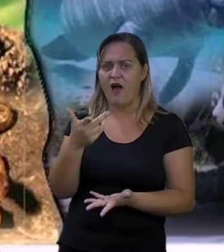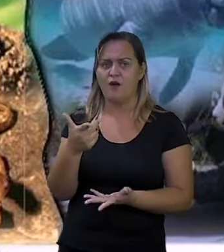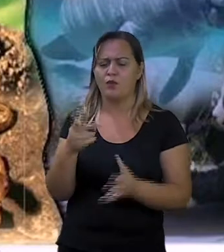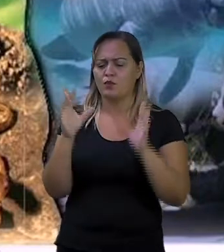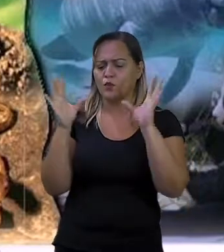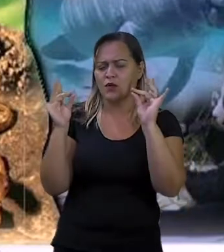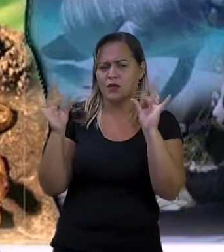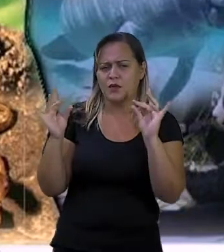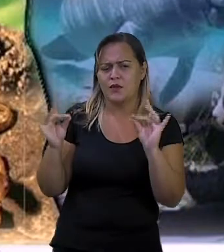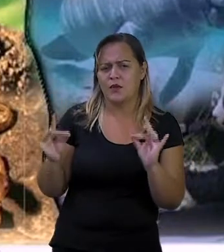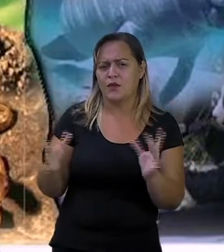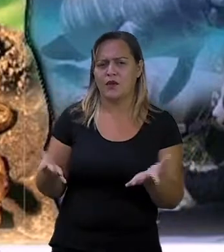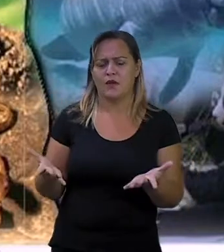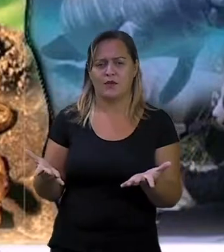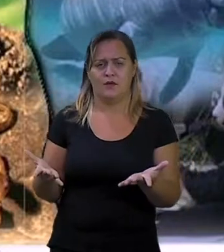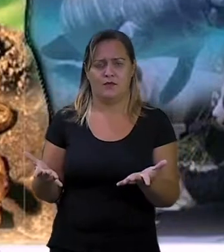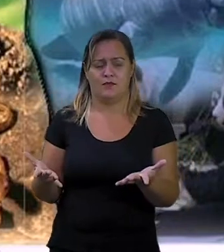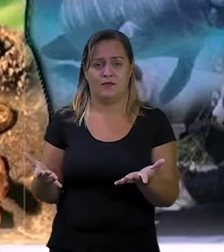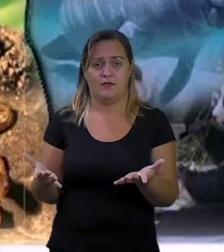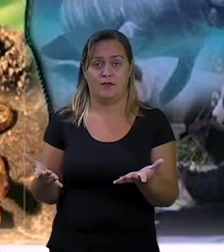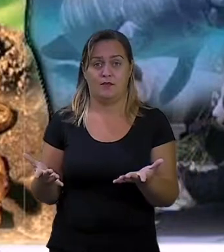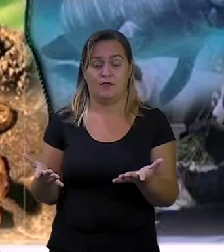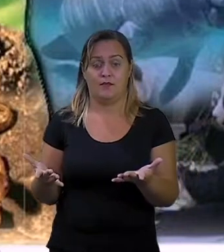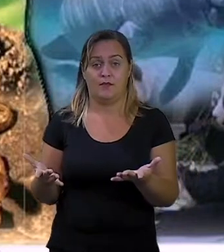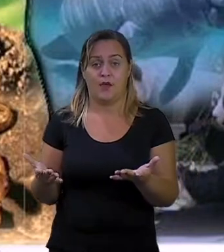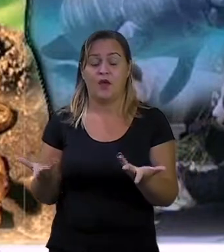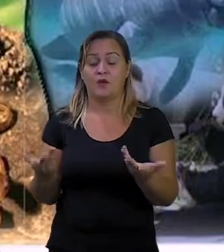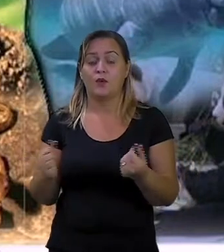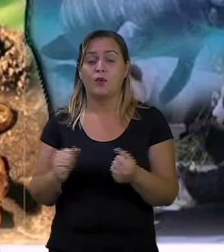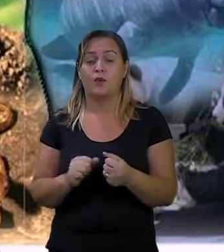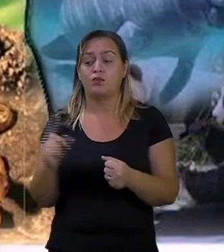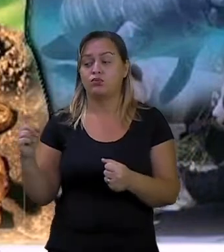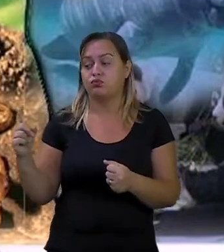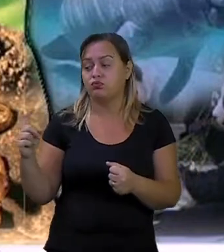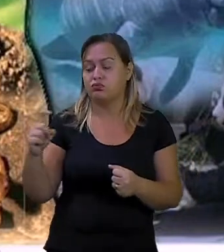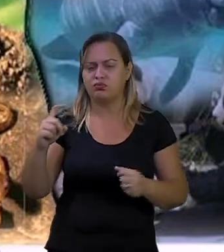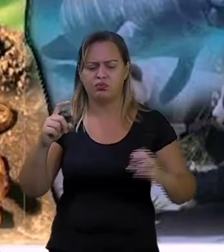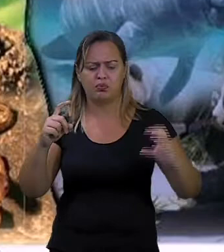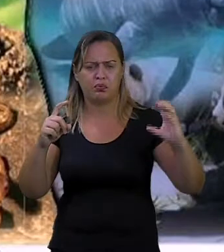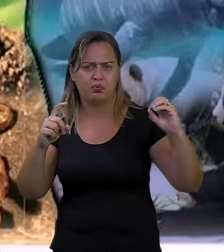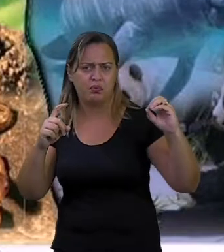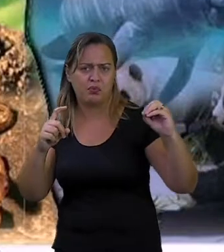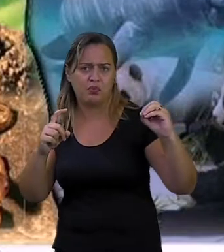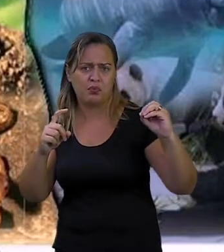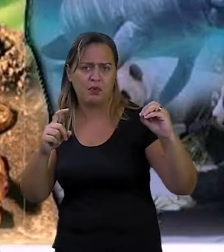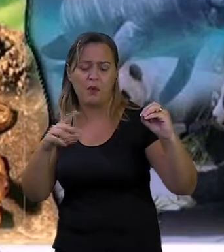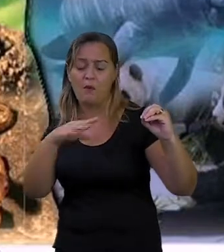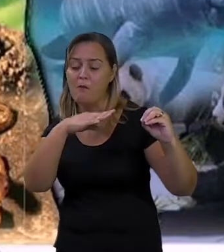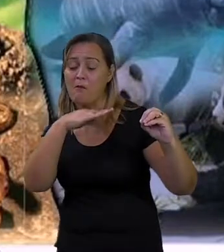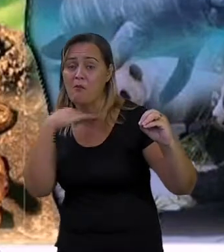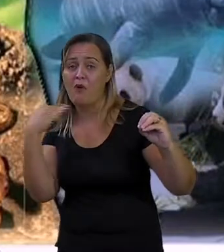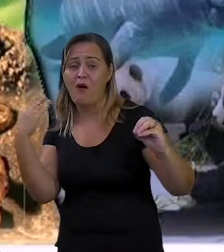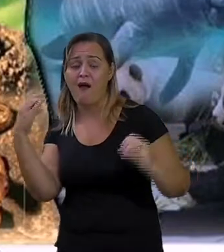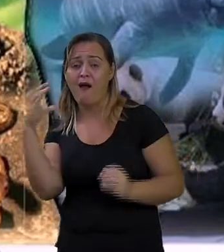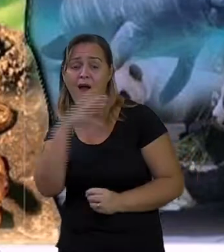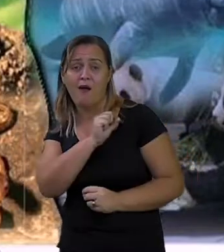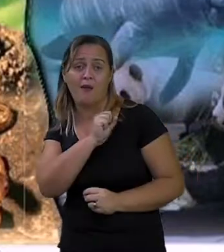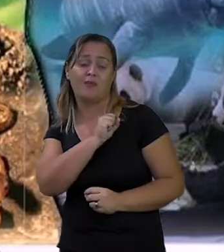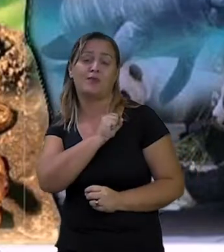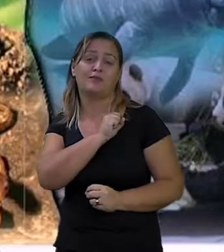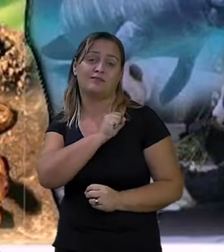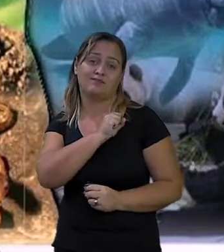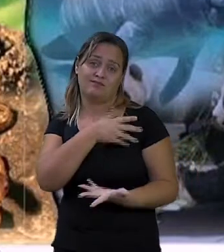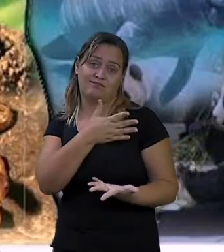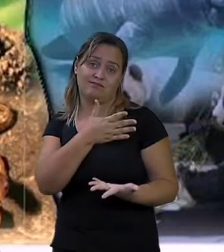fertilização, rapidamente esses espermatozoides e esses óvulos morreriam. Então não aconteceria